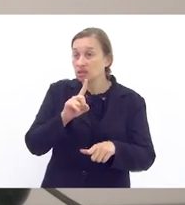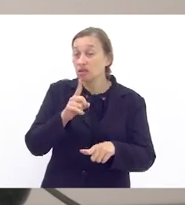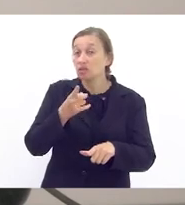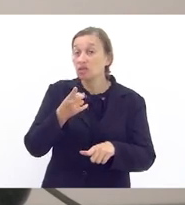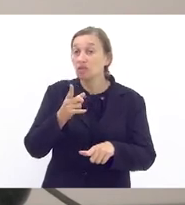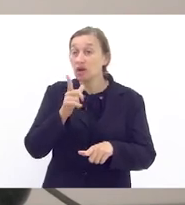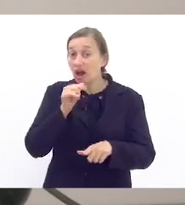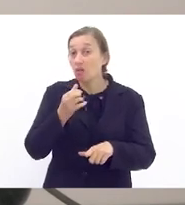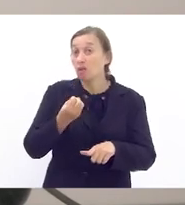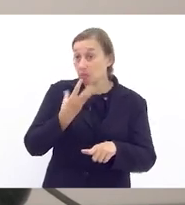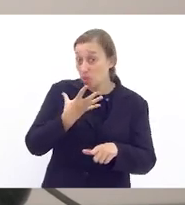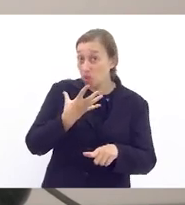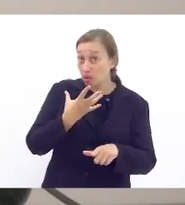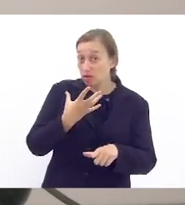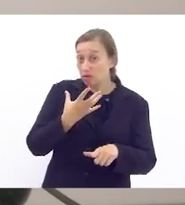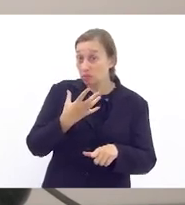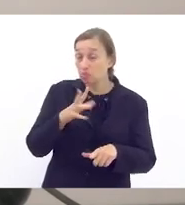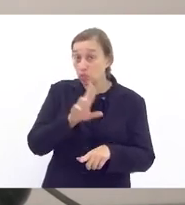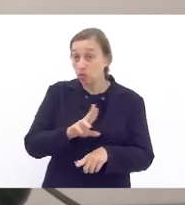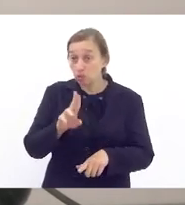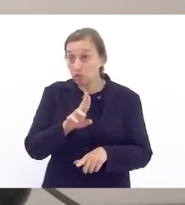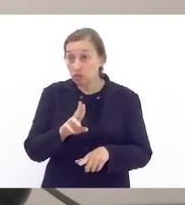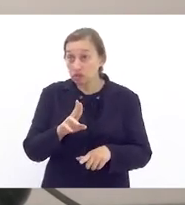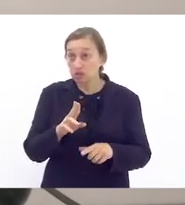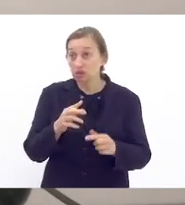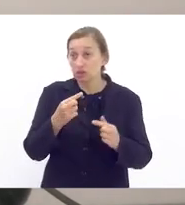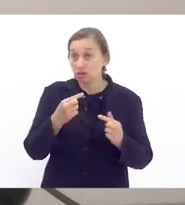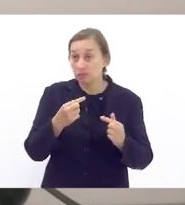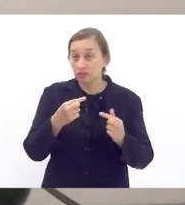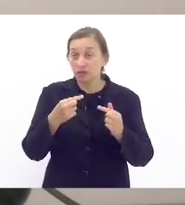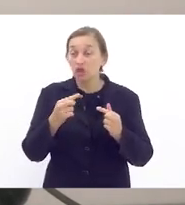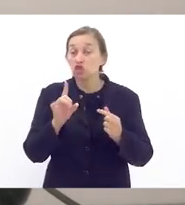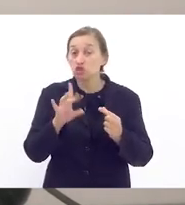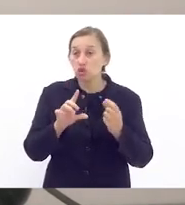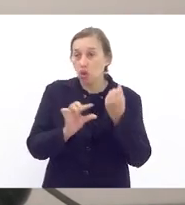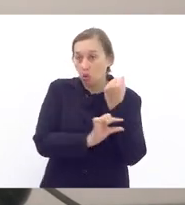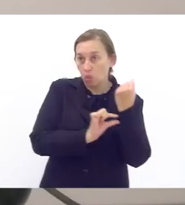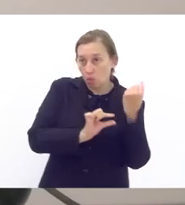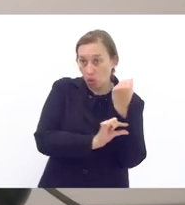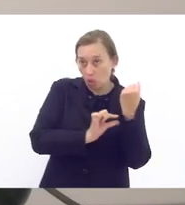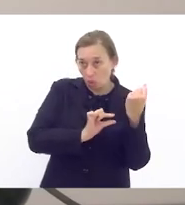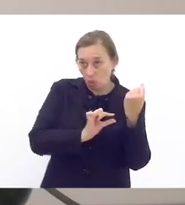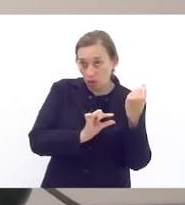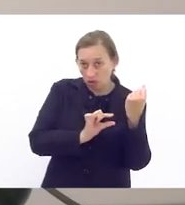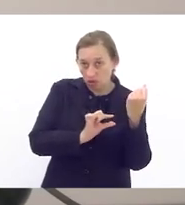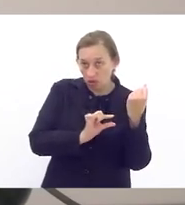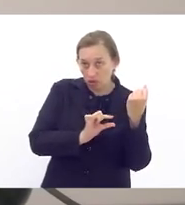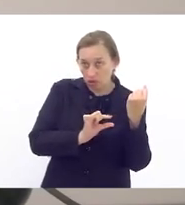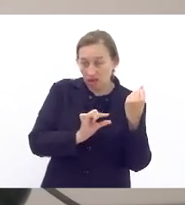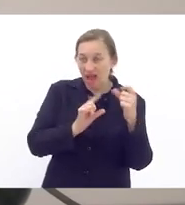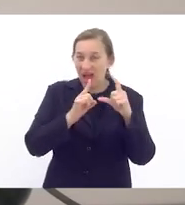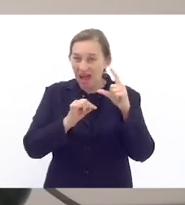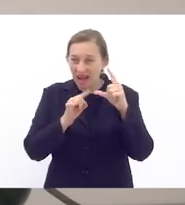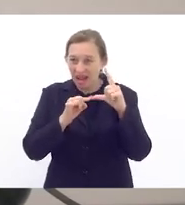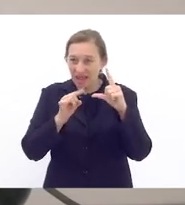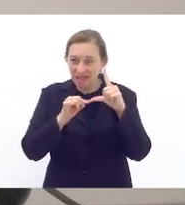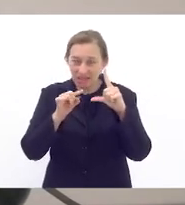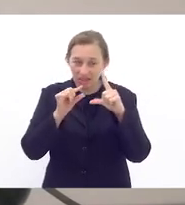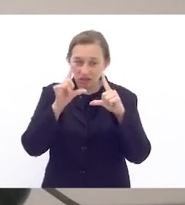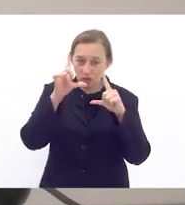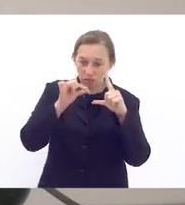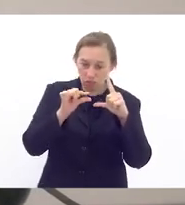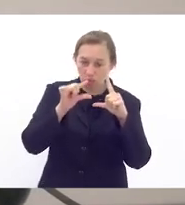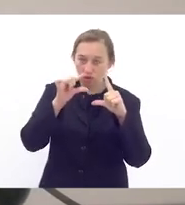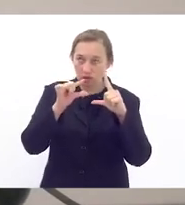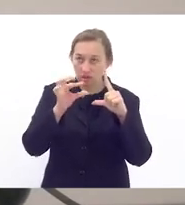boa. Tinham incompatibilidades no rótulo, assim, o layout, a letra, tem tamanho, mas